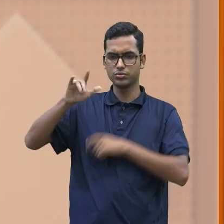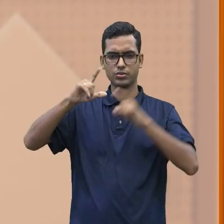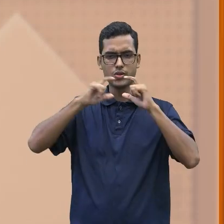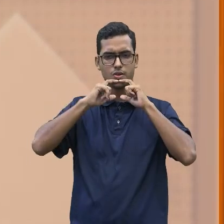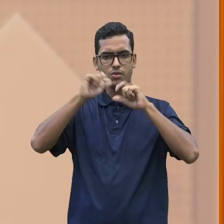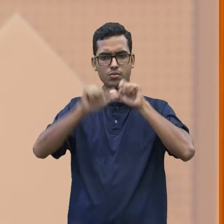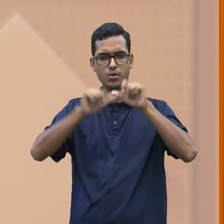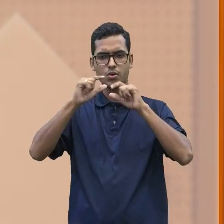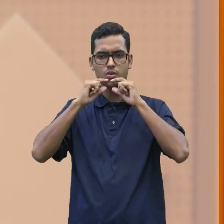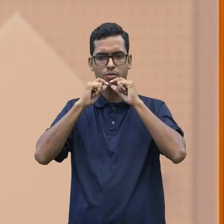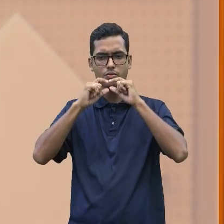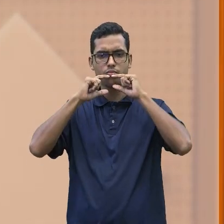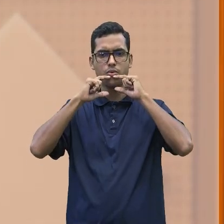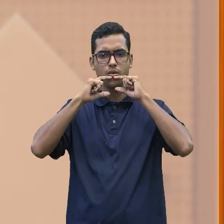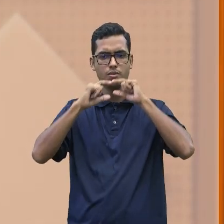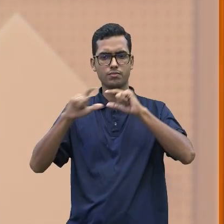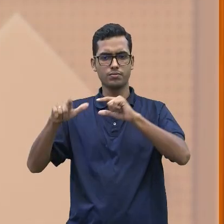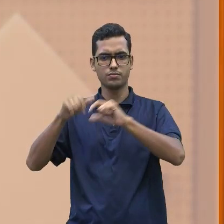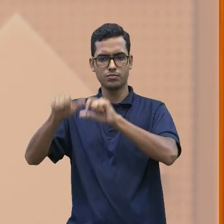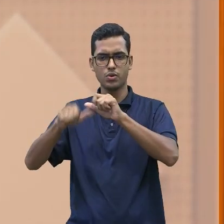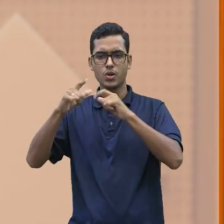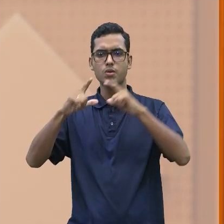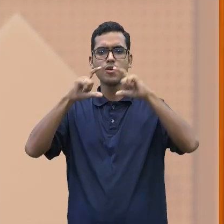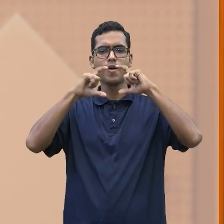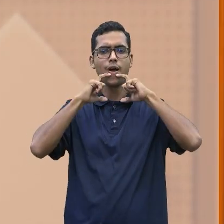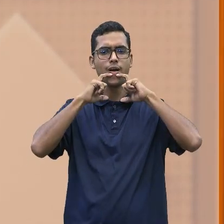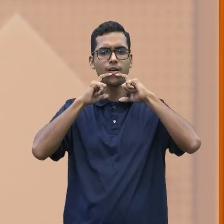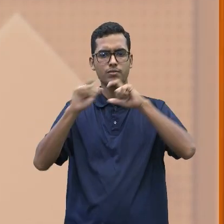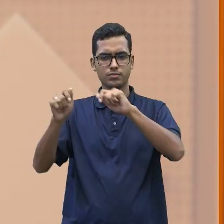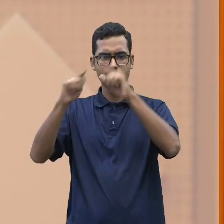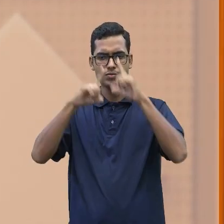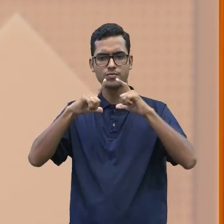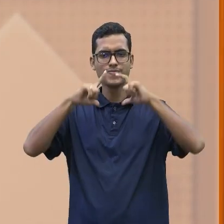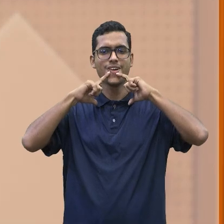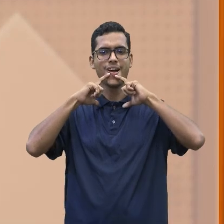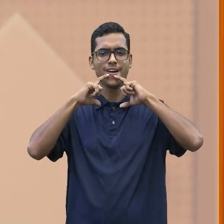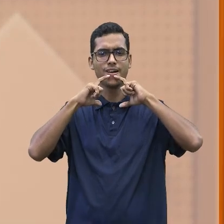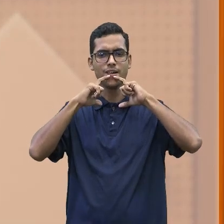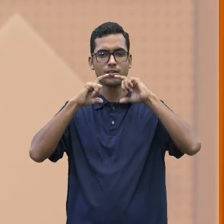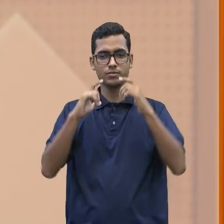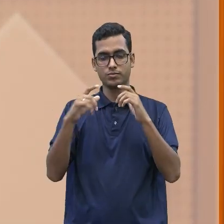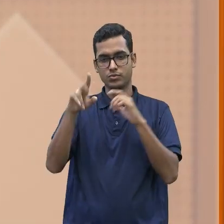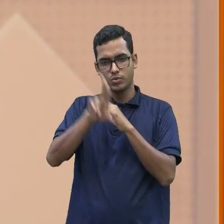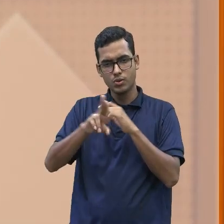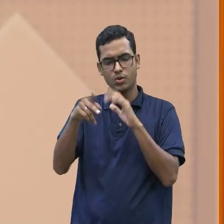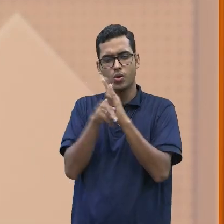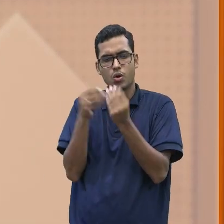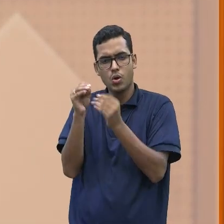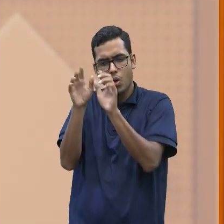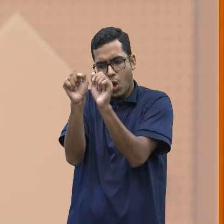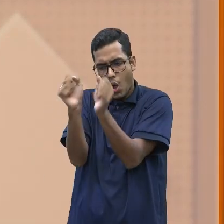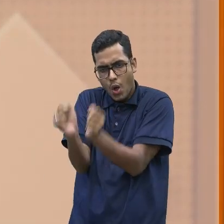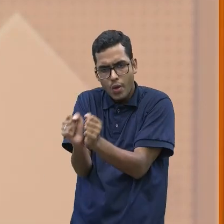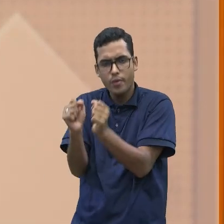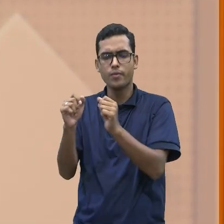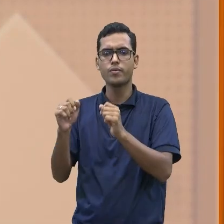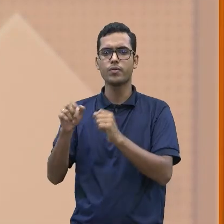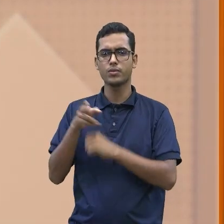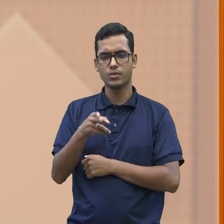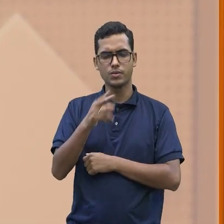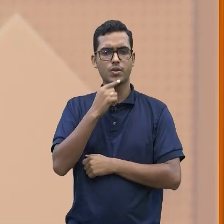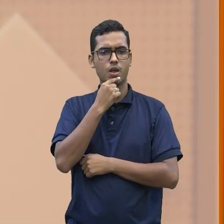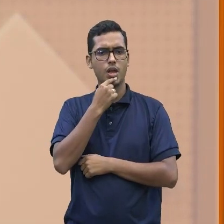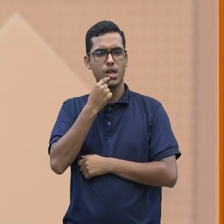ia sendo trocado. Esse disco ele é feito de argila e ele era colocado ali nos lábios